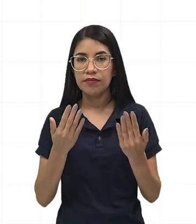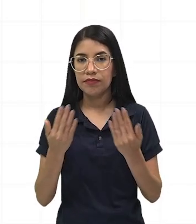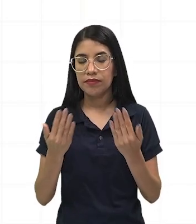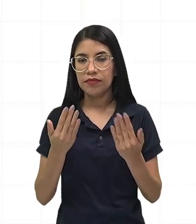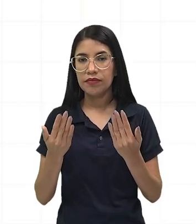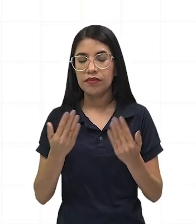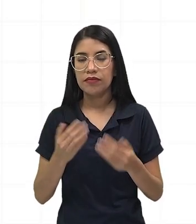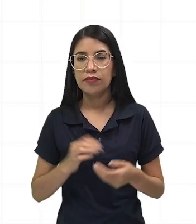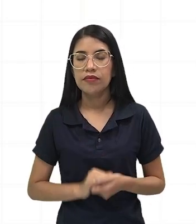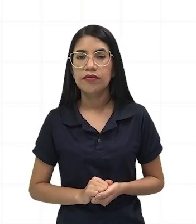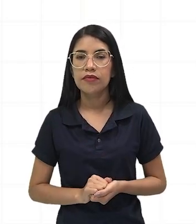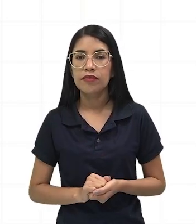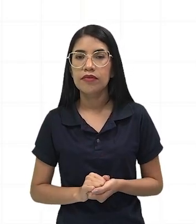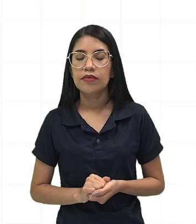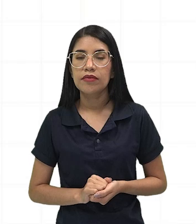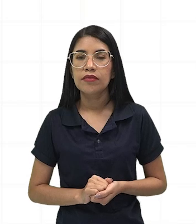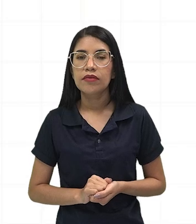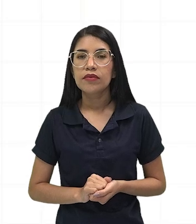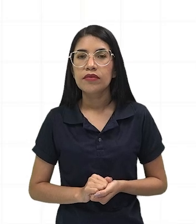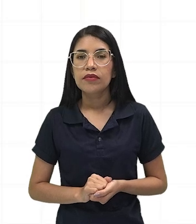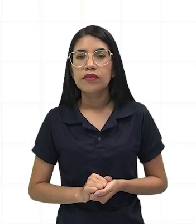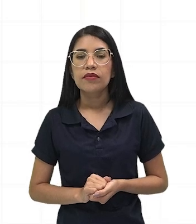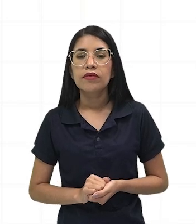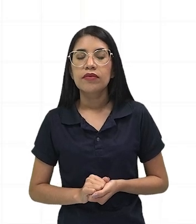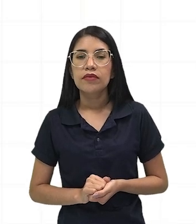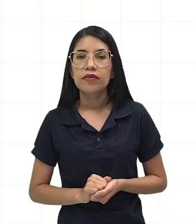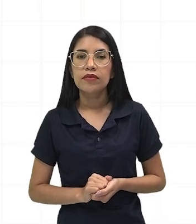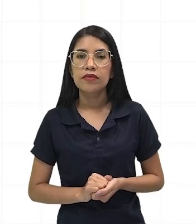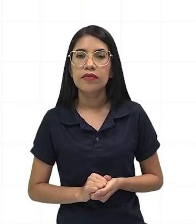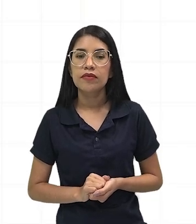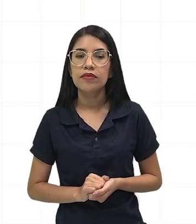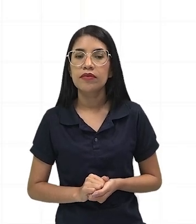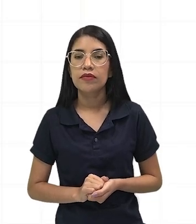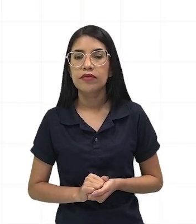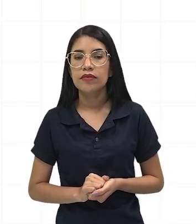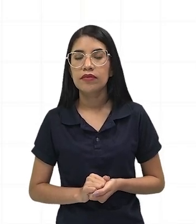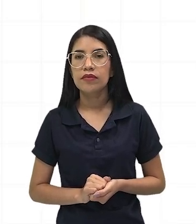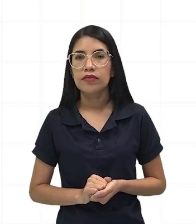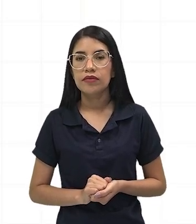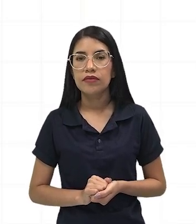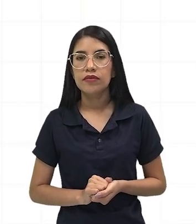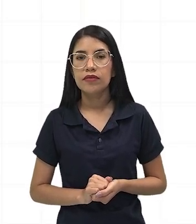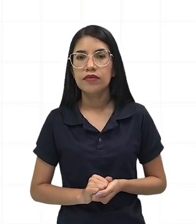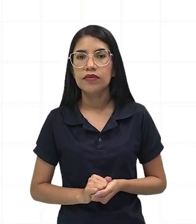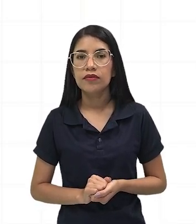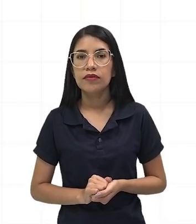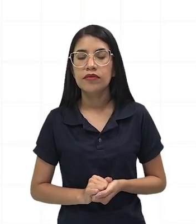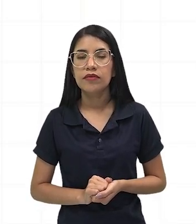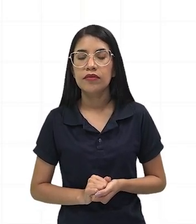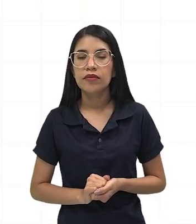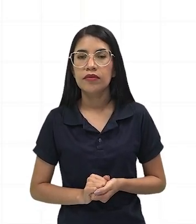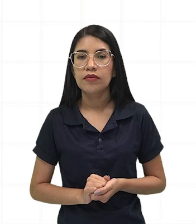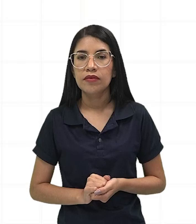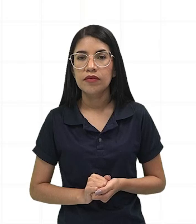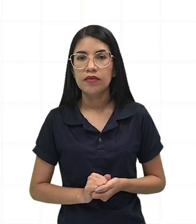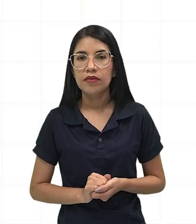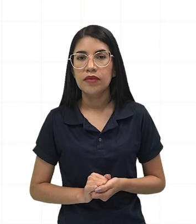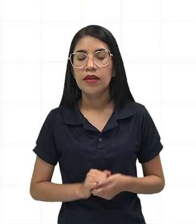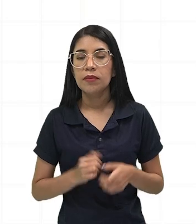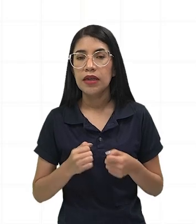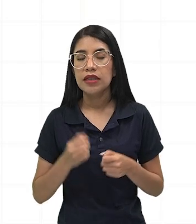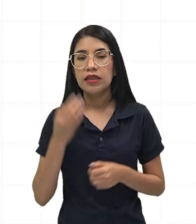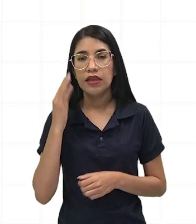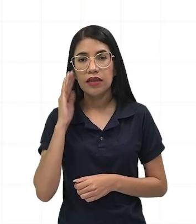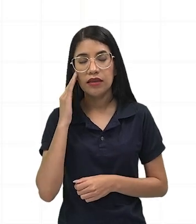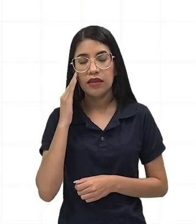comparar. Beleza, meu povo? Muito bem. Você pode fazer uma interpretação para saber